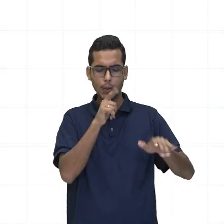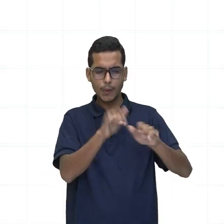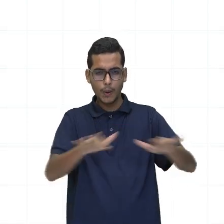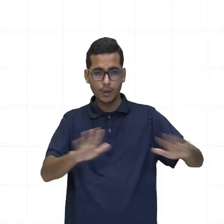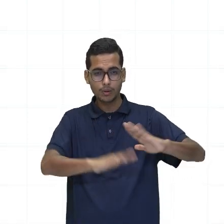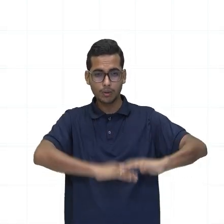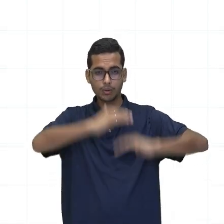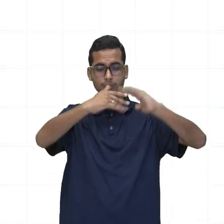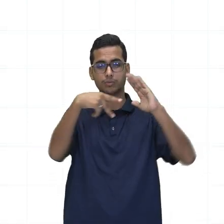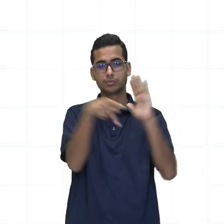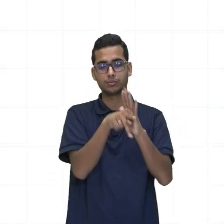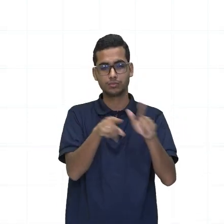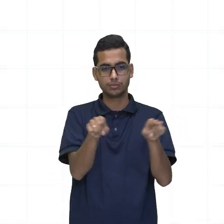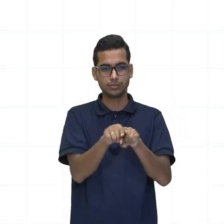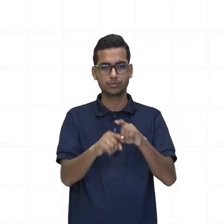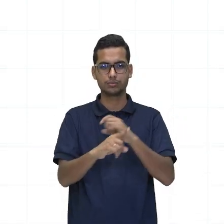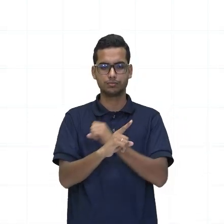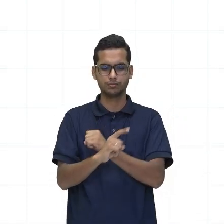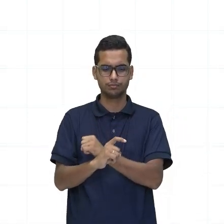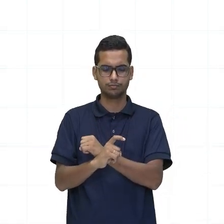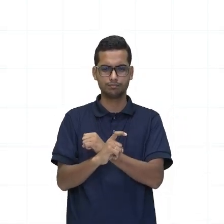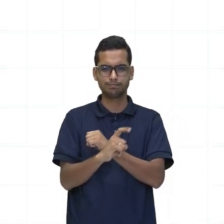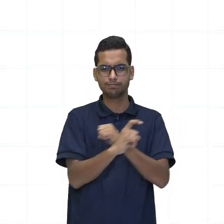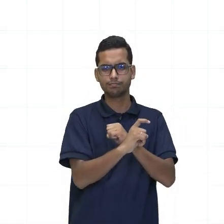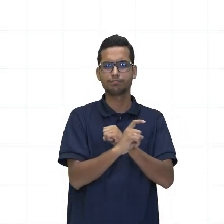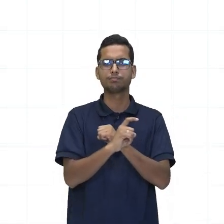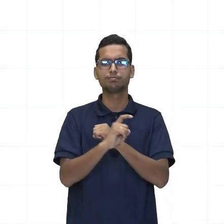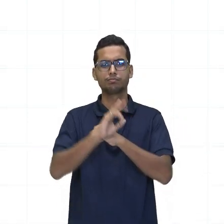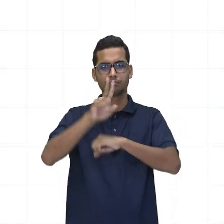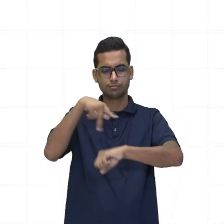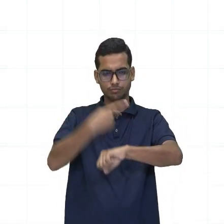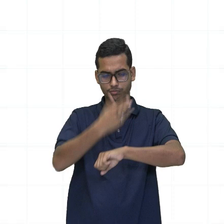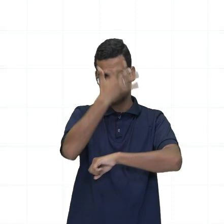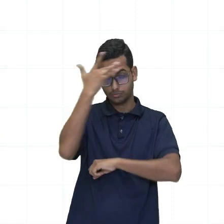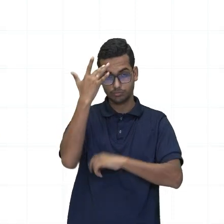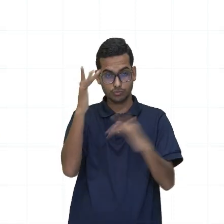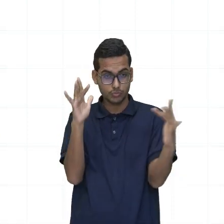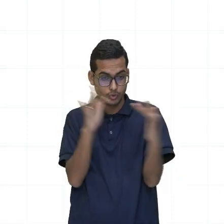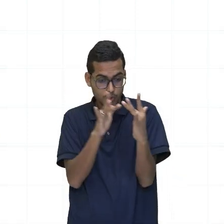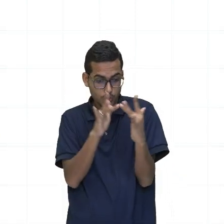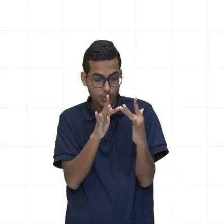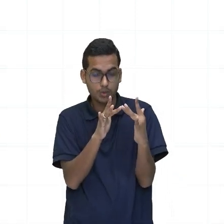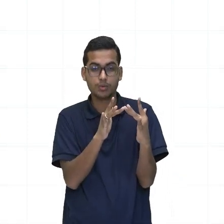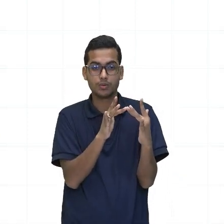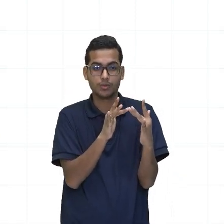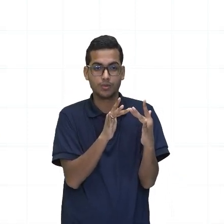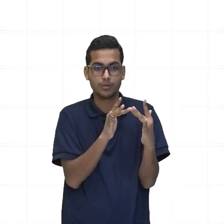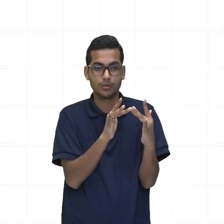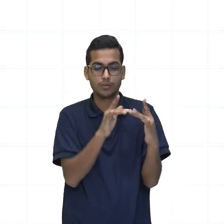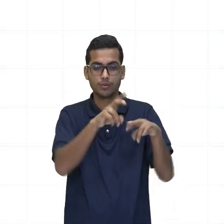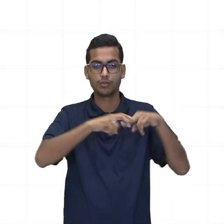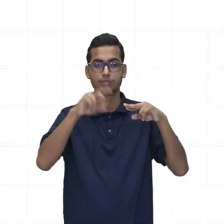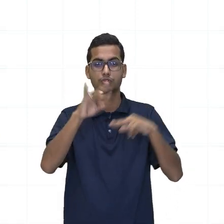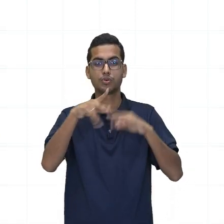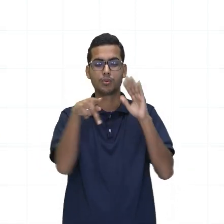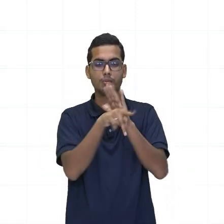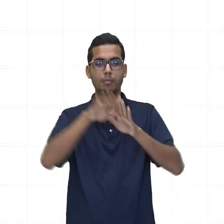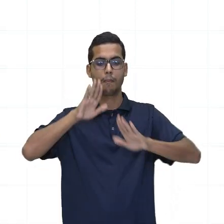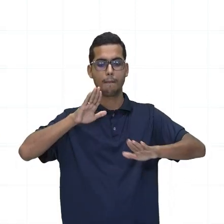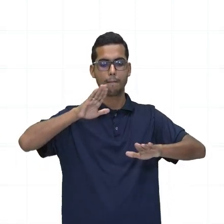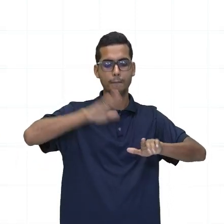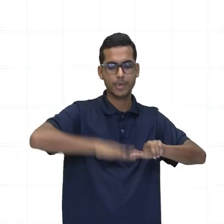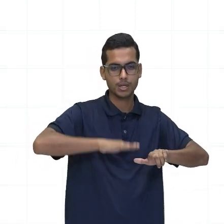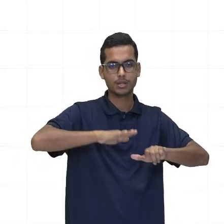dentro do corpo desses moluscos e posteriormente a pessoa pode ter contato com eles simplesmente pisando, né, em